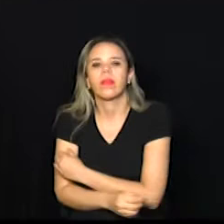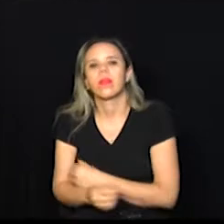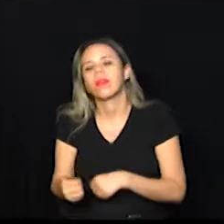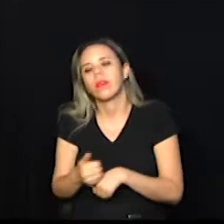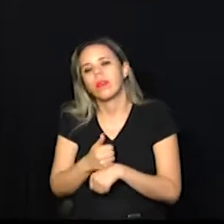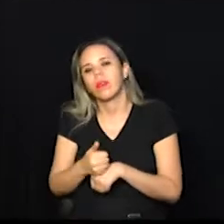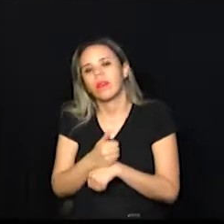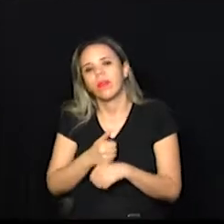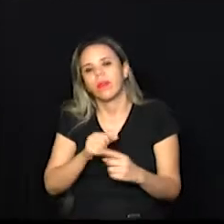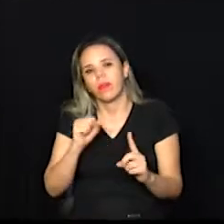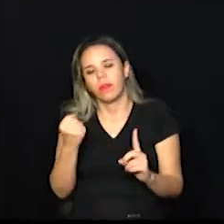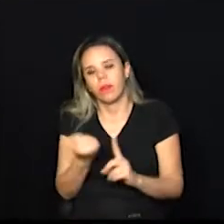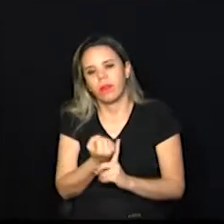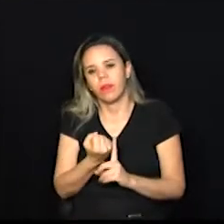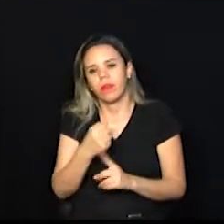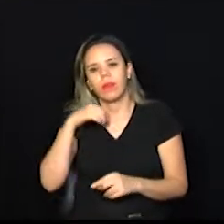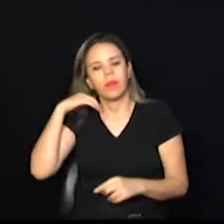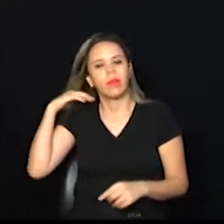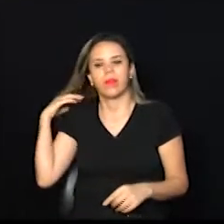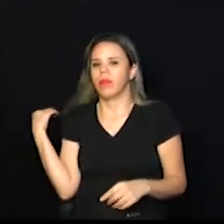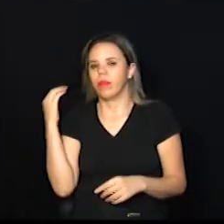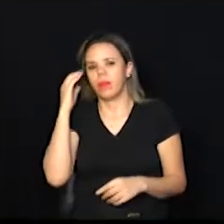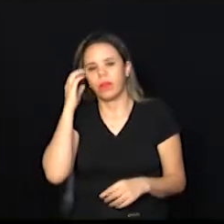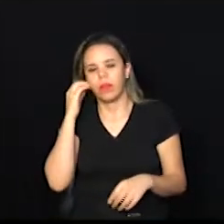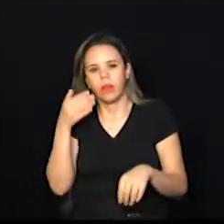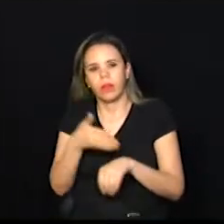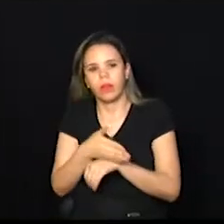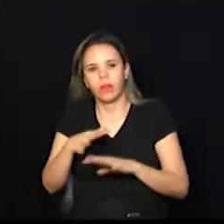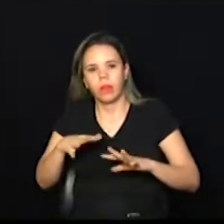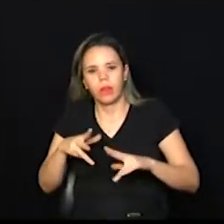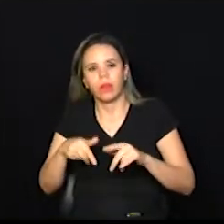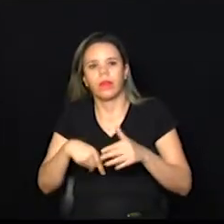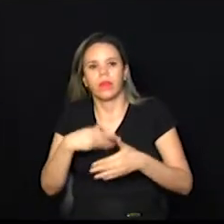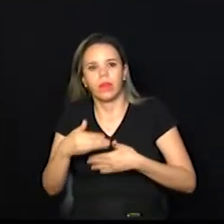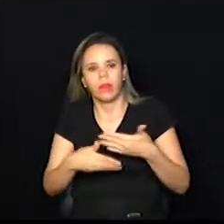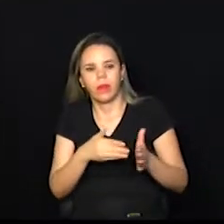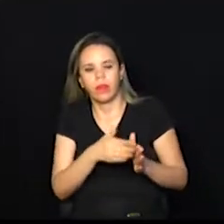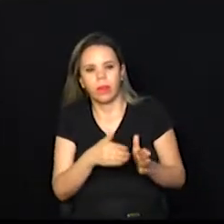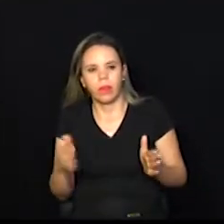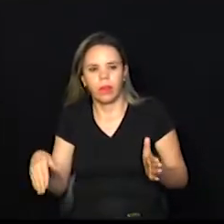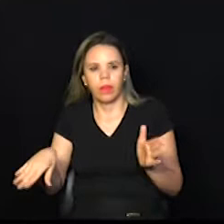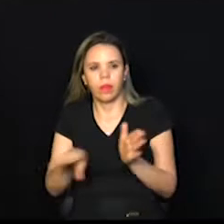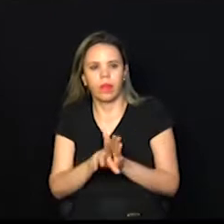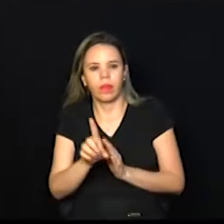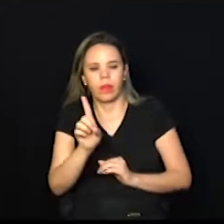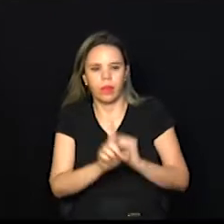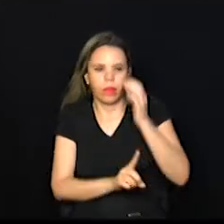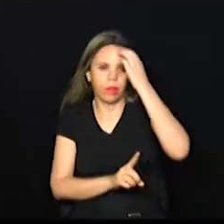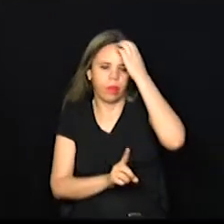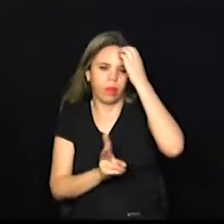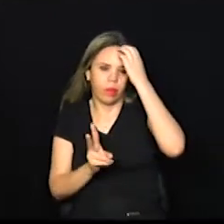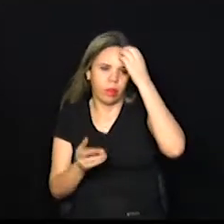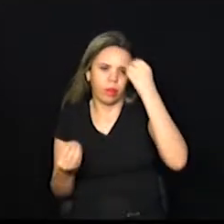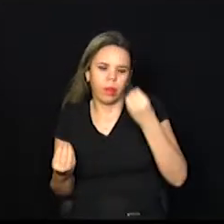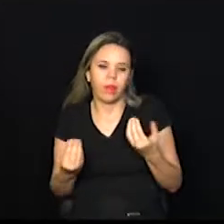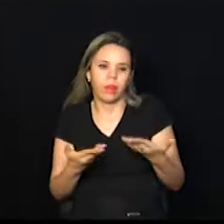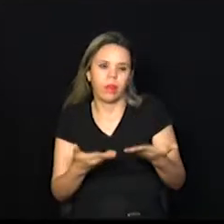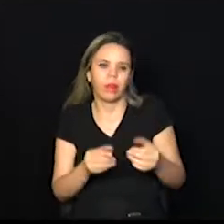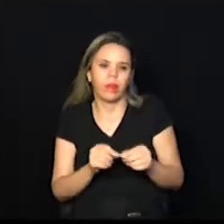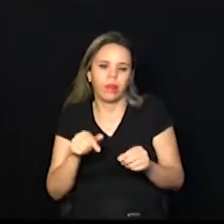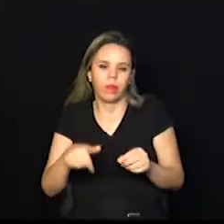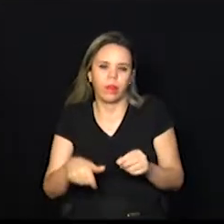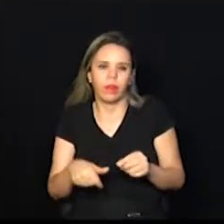especializado em assistência social, faz parte de todo esse processo, né? Quem chega lá, ele sempre é encaminhado. Aqui